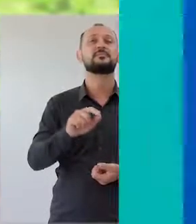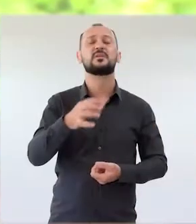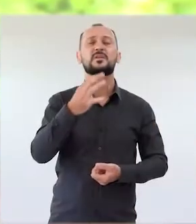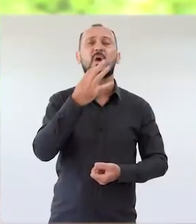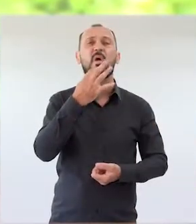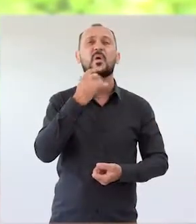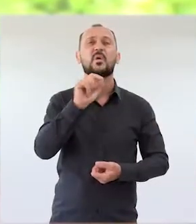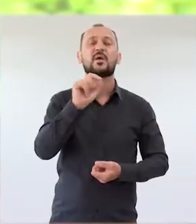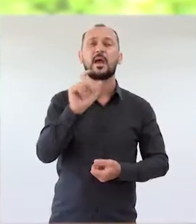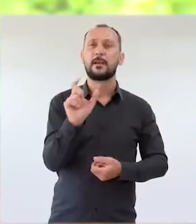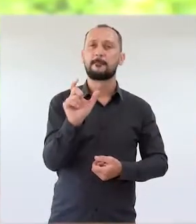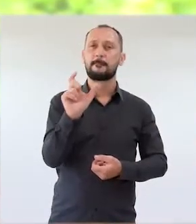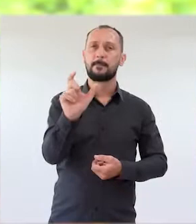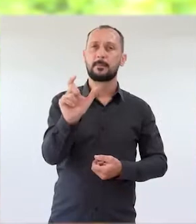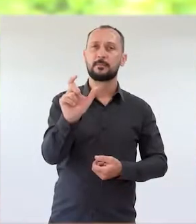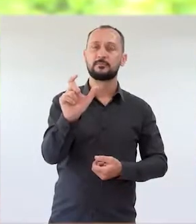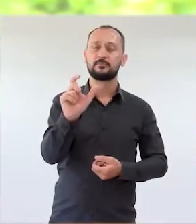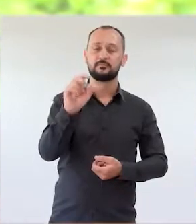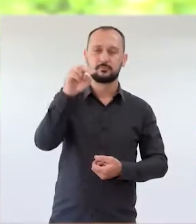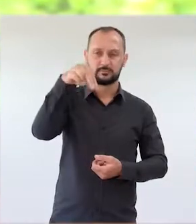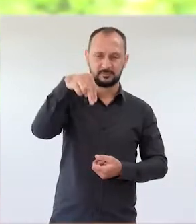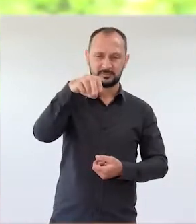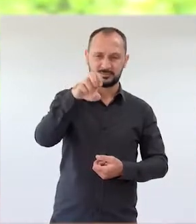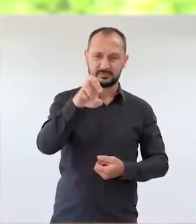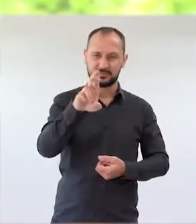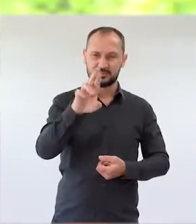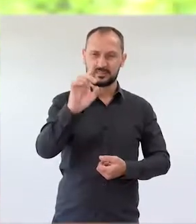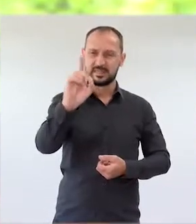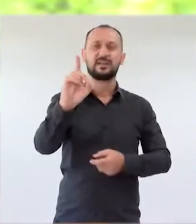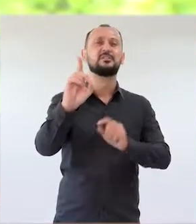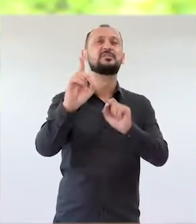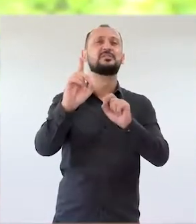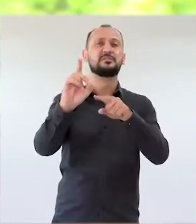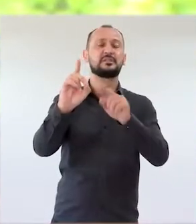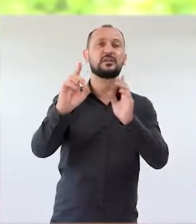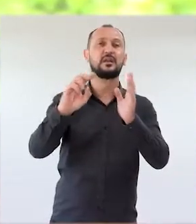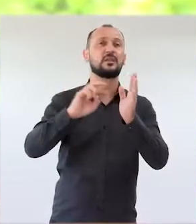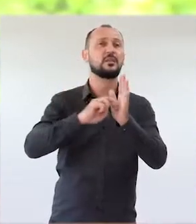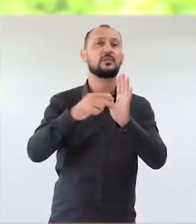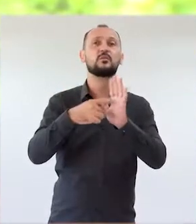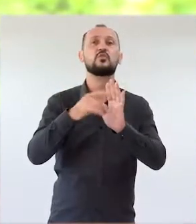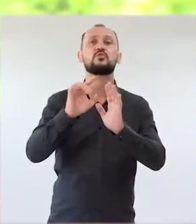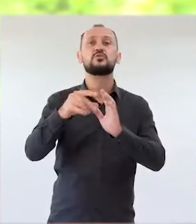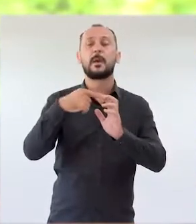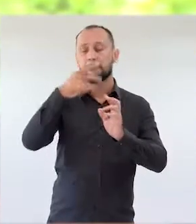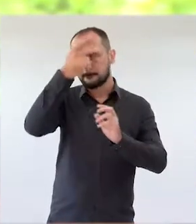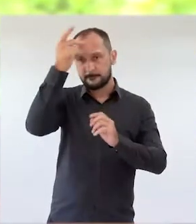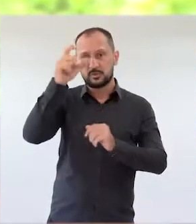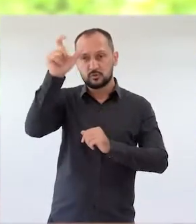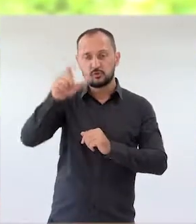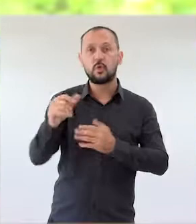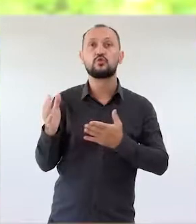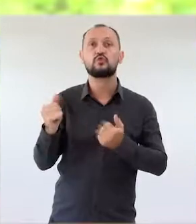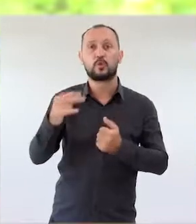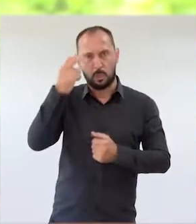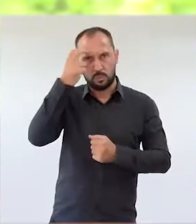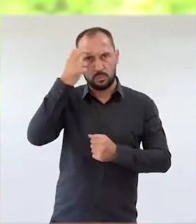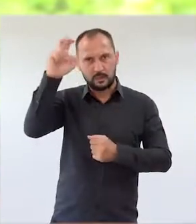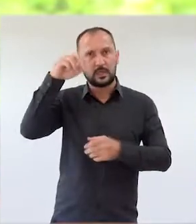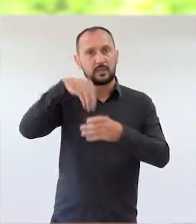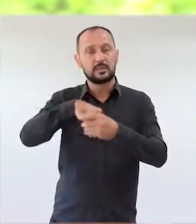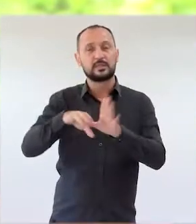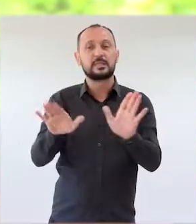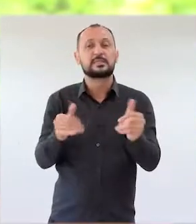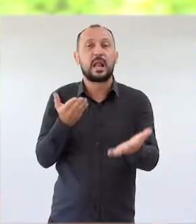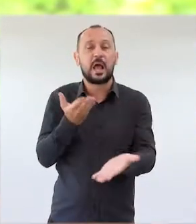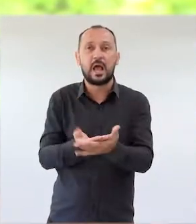Quem já ouviu falar na palavra nerd? Fique sabendo que não significa só a figura do jovem inteligente na